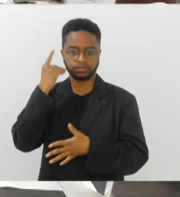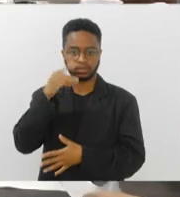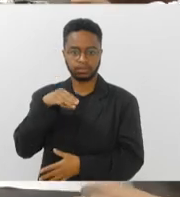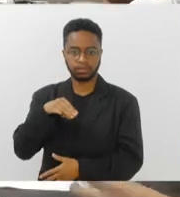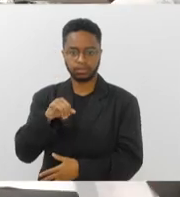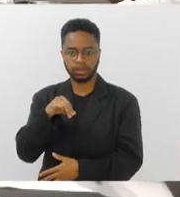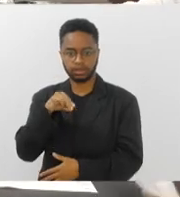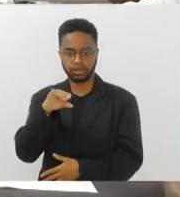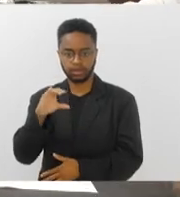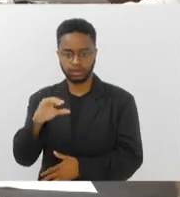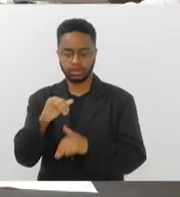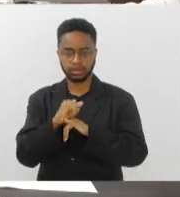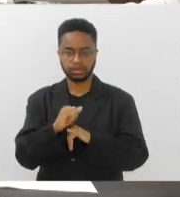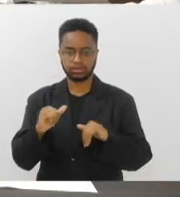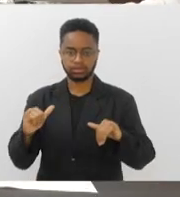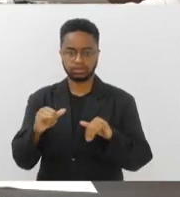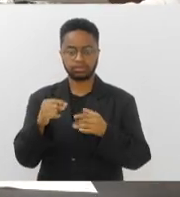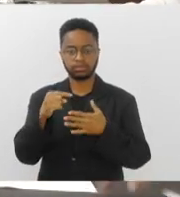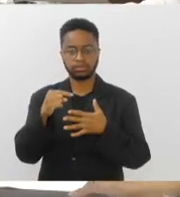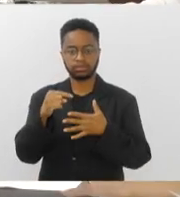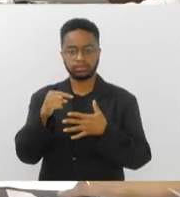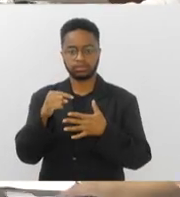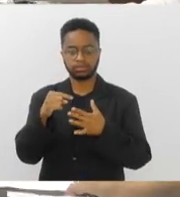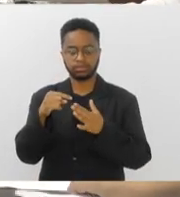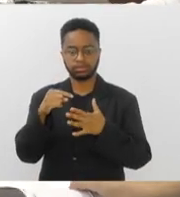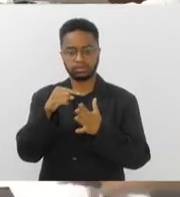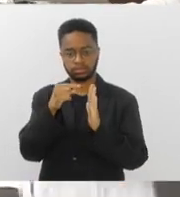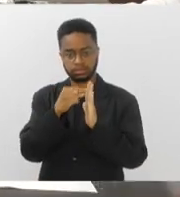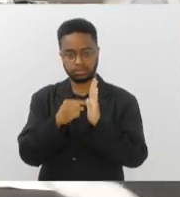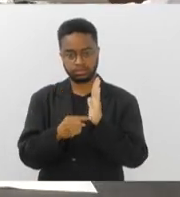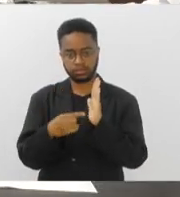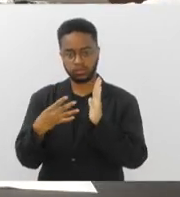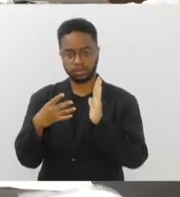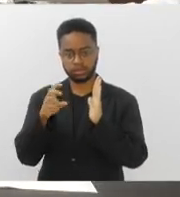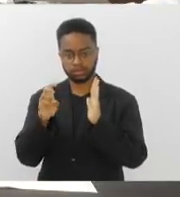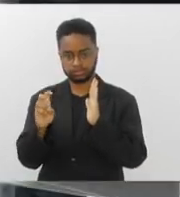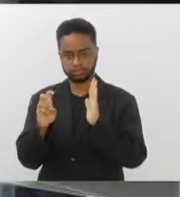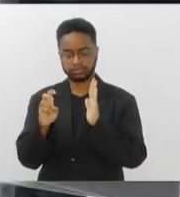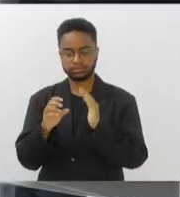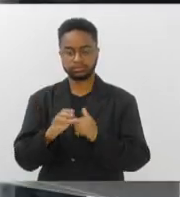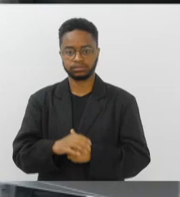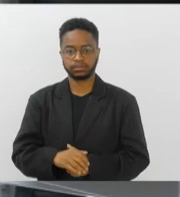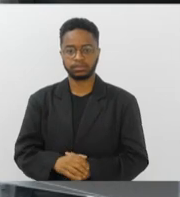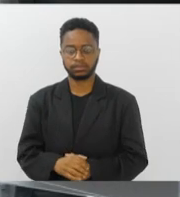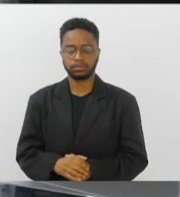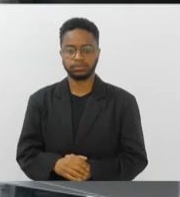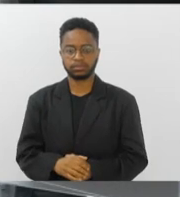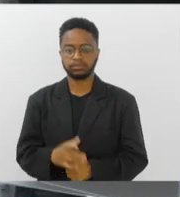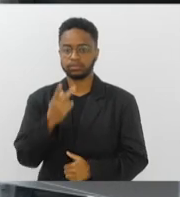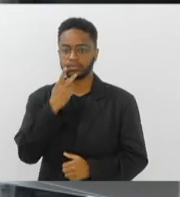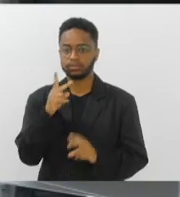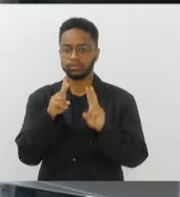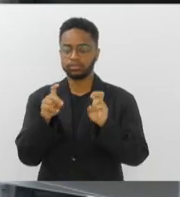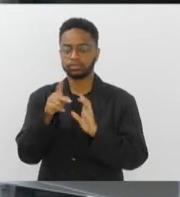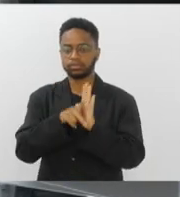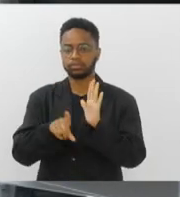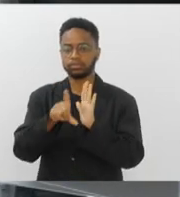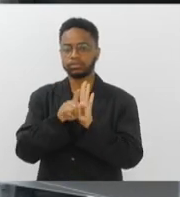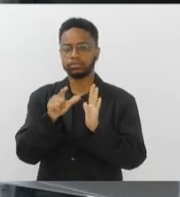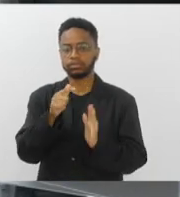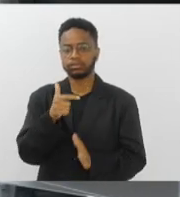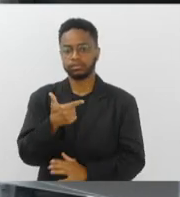para anunciar o item 45 da pauta. Item 45 da pauta trata-se do projeto de lei 2519